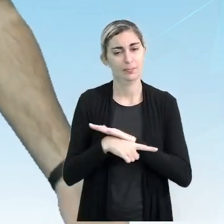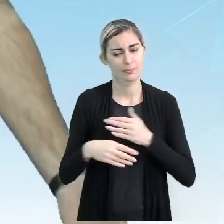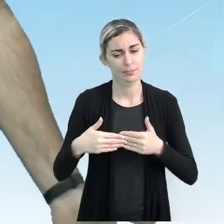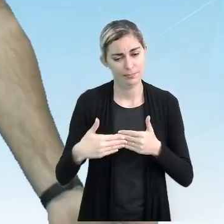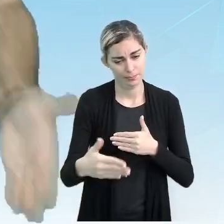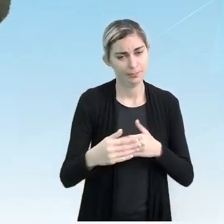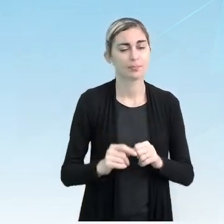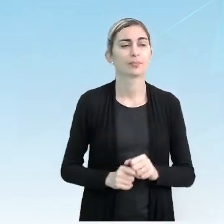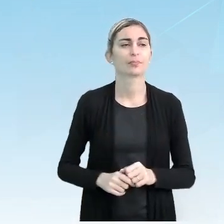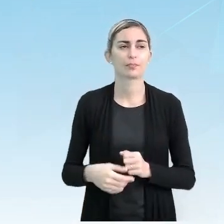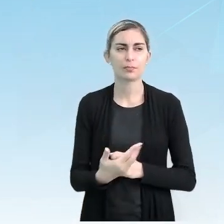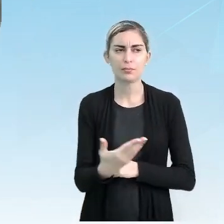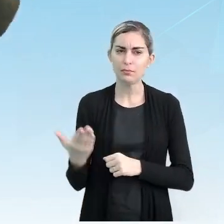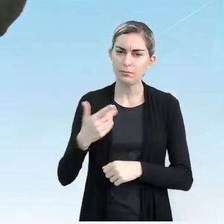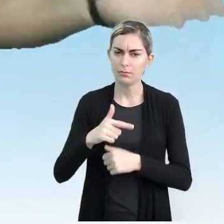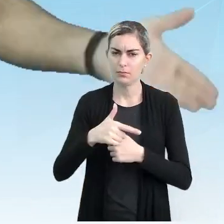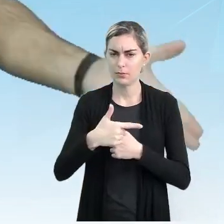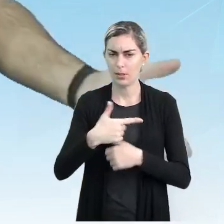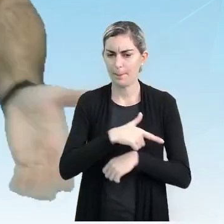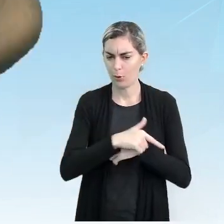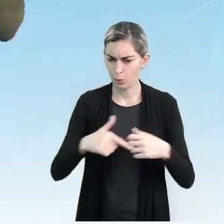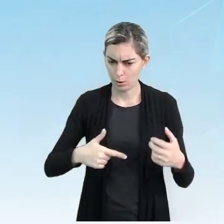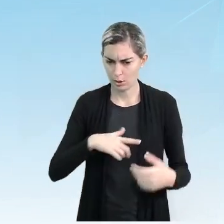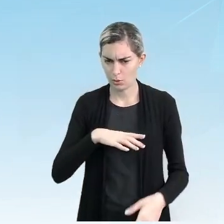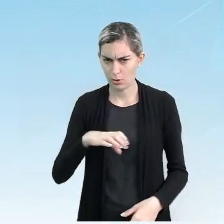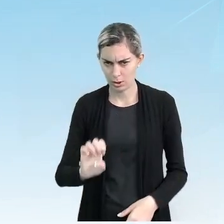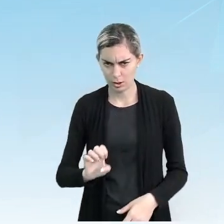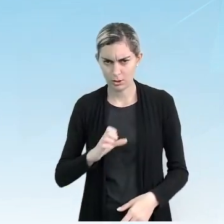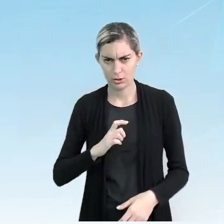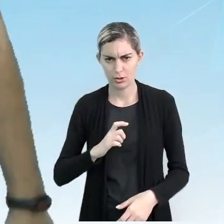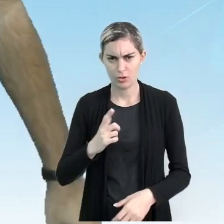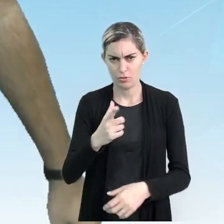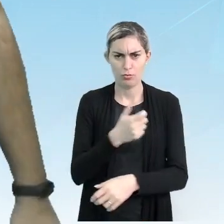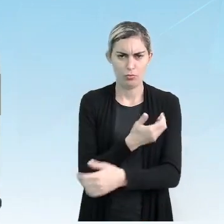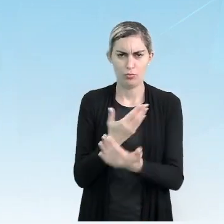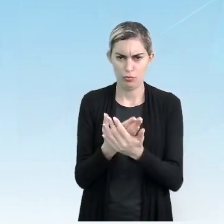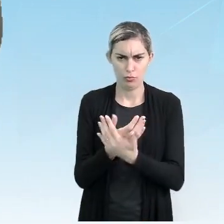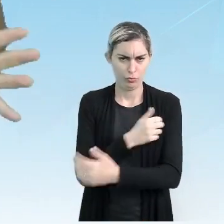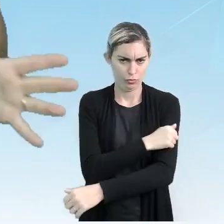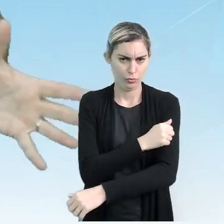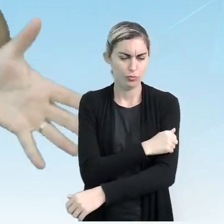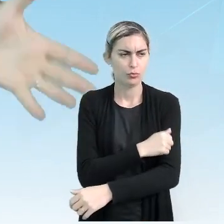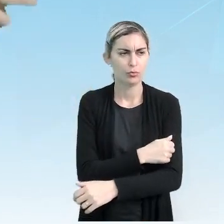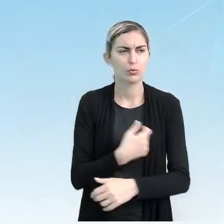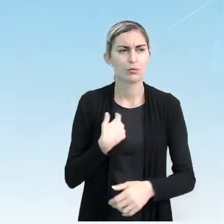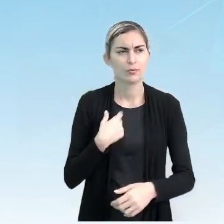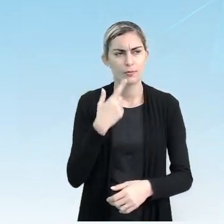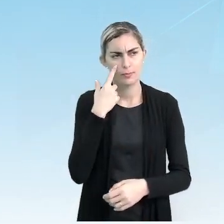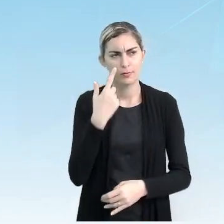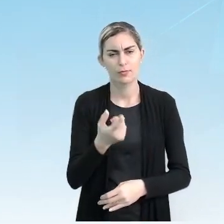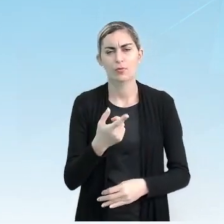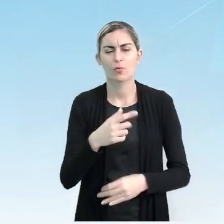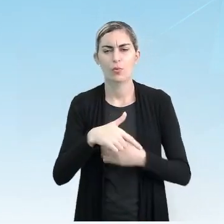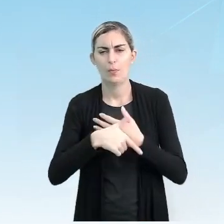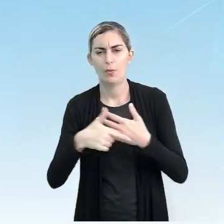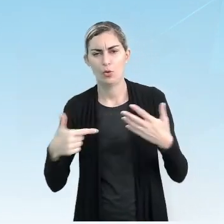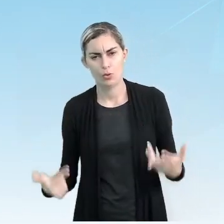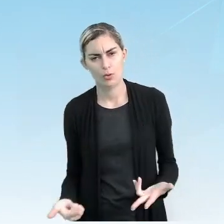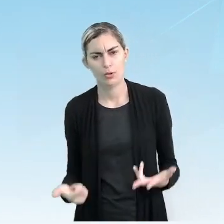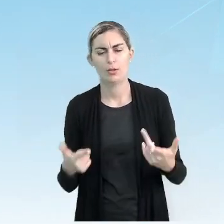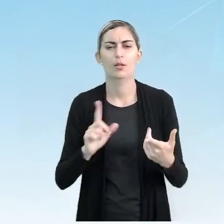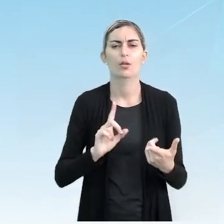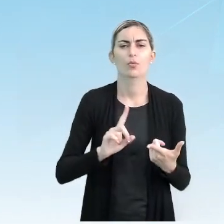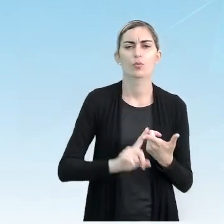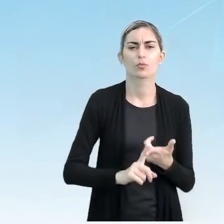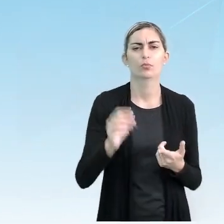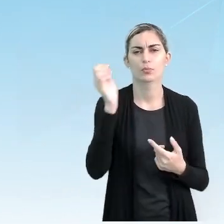para você. A moral e a ética. Estudante, dá uma olhadinha com relação à questão da moral aqui no teu país, no